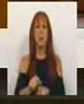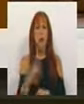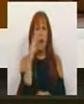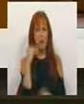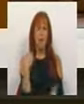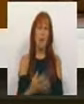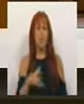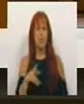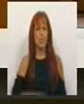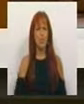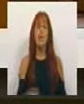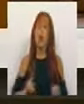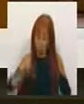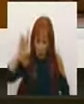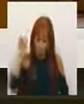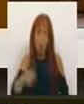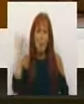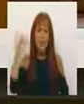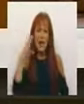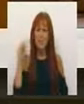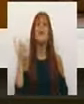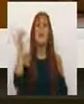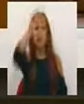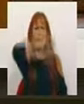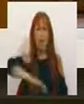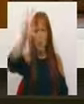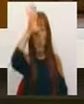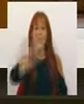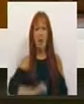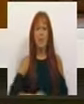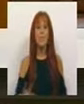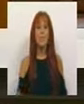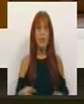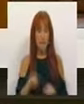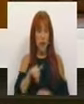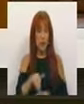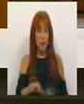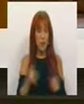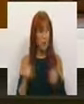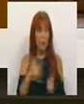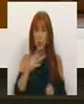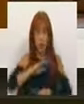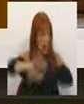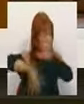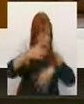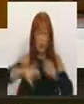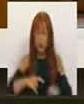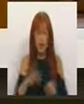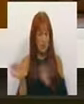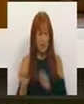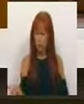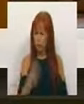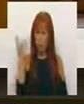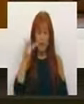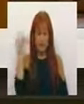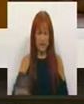envergonha o país e que deveria ter envergonhado também o governo um aeroporto em total caos em preparar